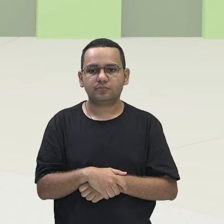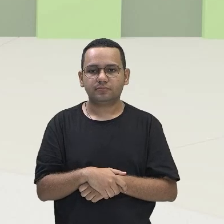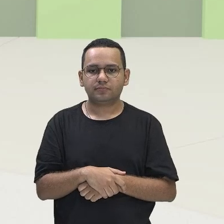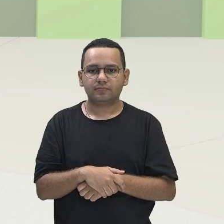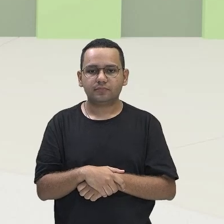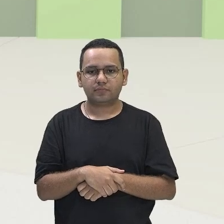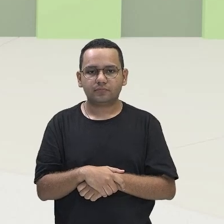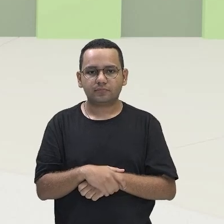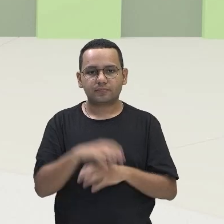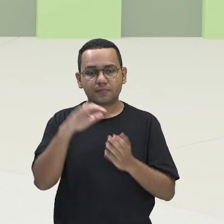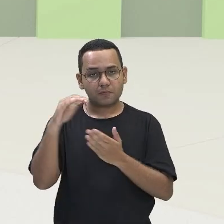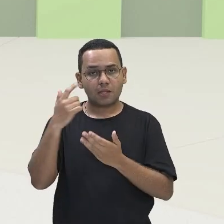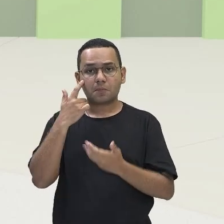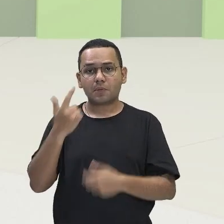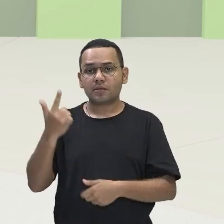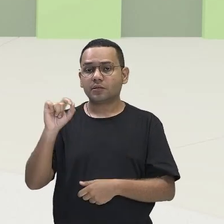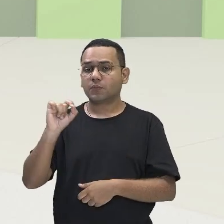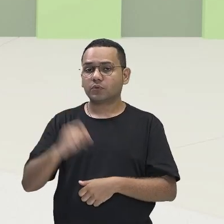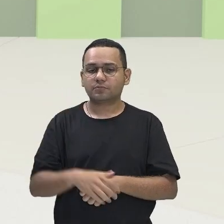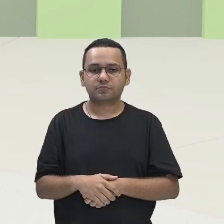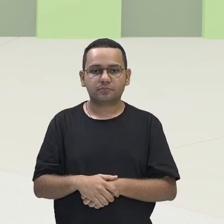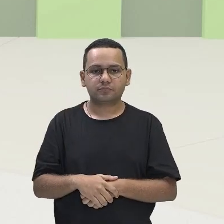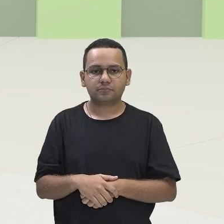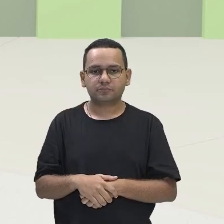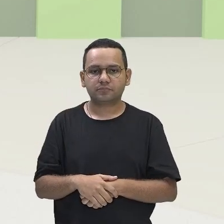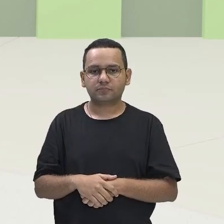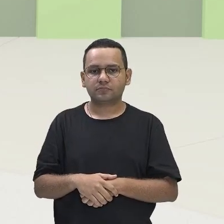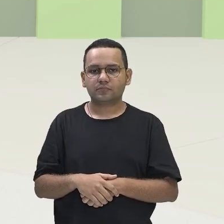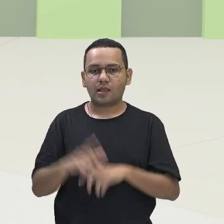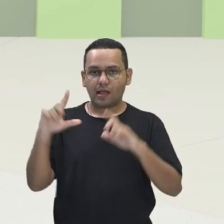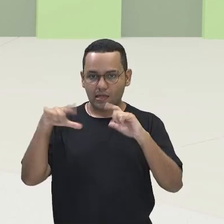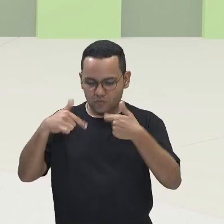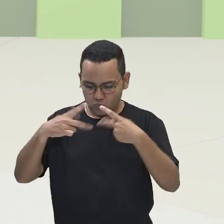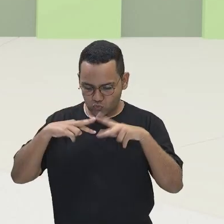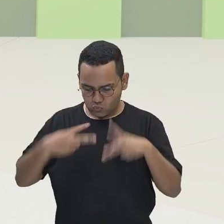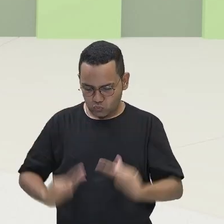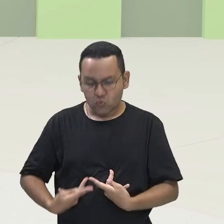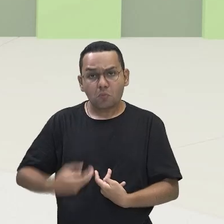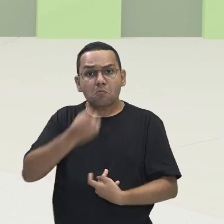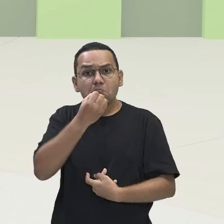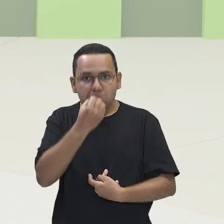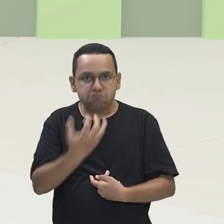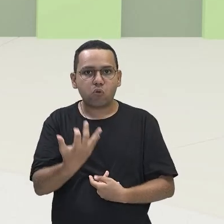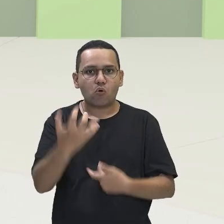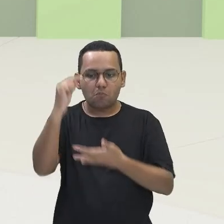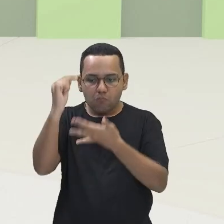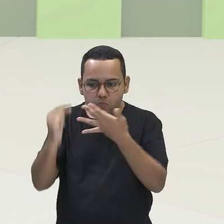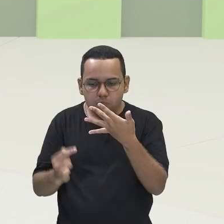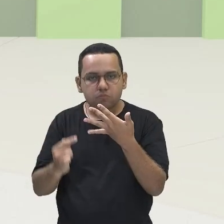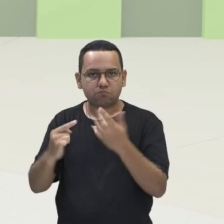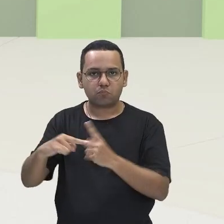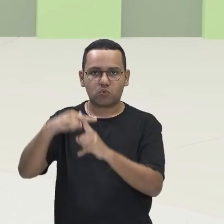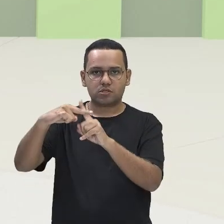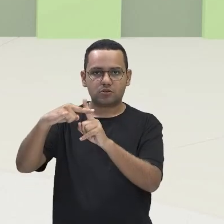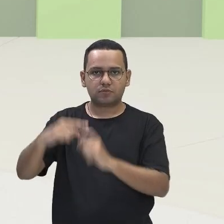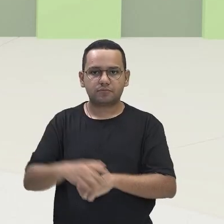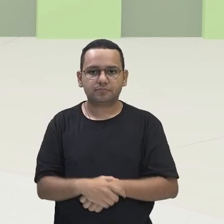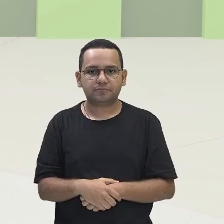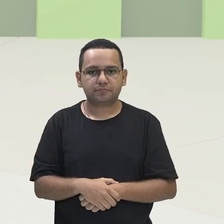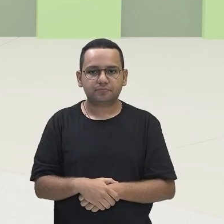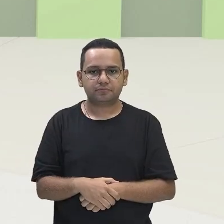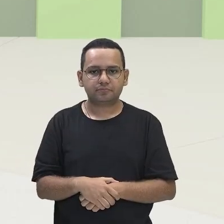vocês podem ver, nós temos aqui aspectos positivos que podem ser causados pelo homem. A ação